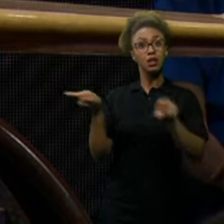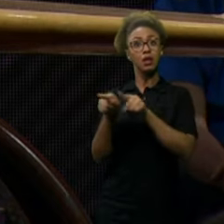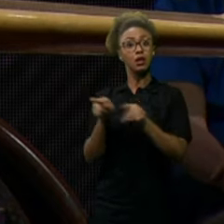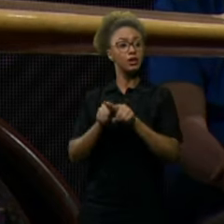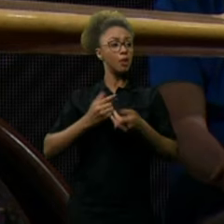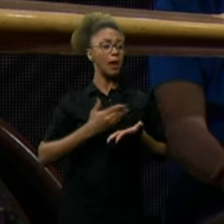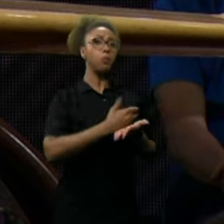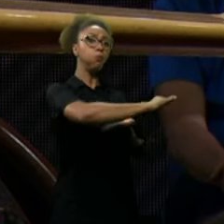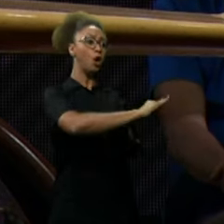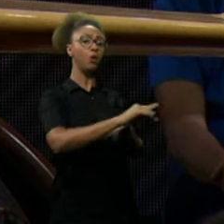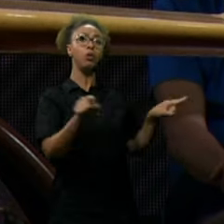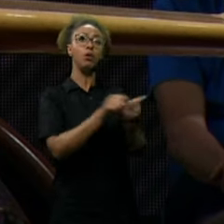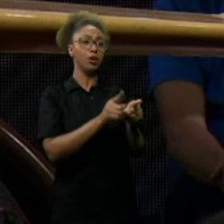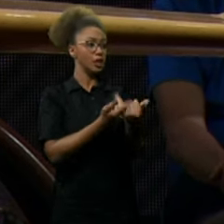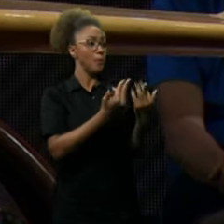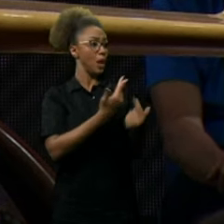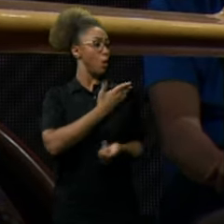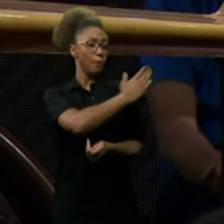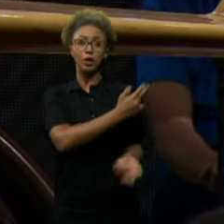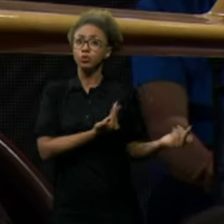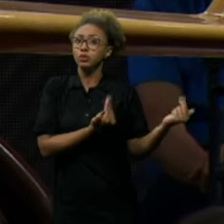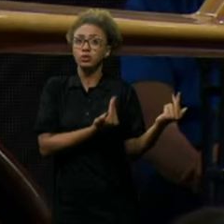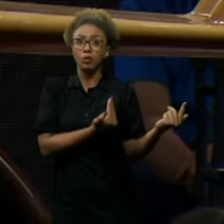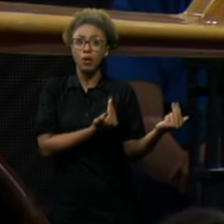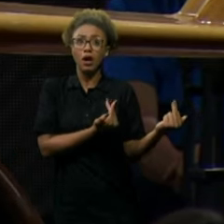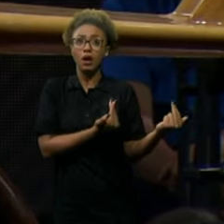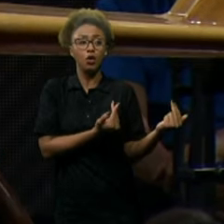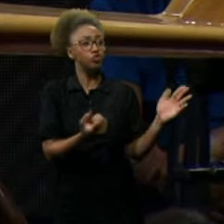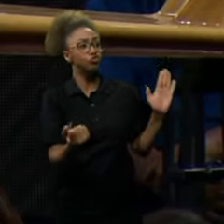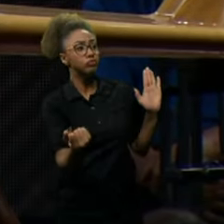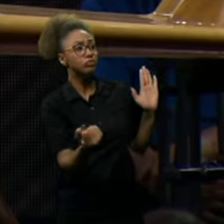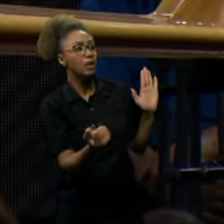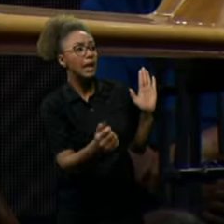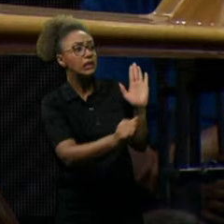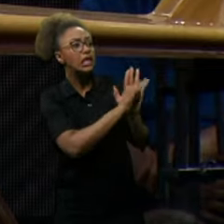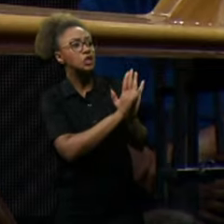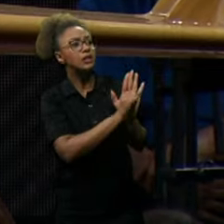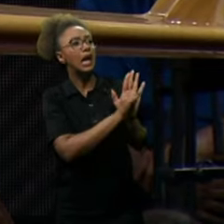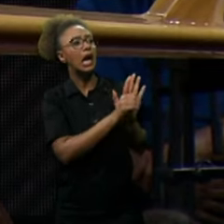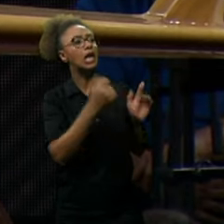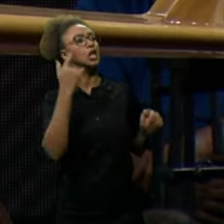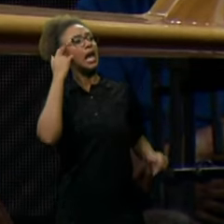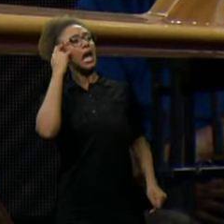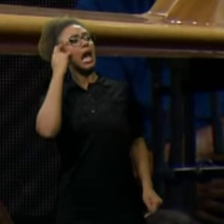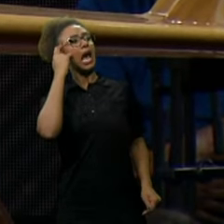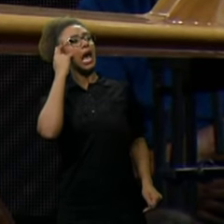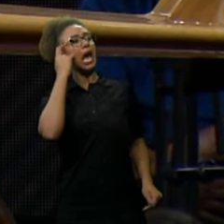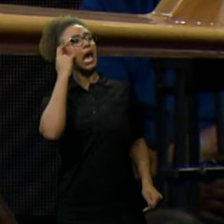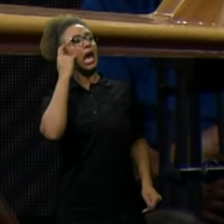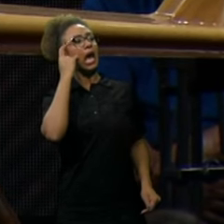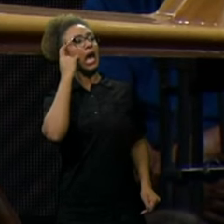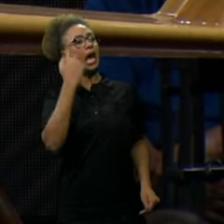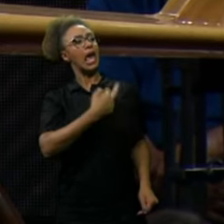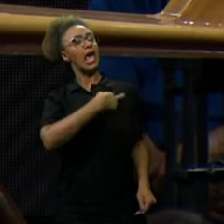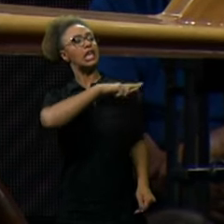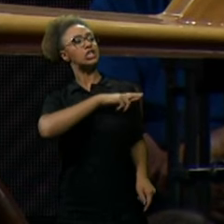grega mas também tem o outro lado que você grega por preconceito da Visão antecipada da religiosidade e o que eu